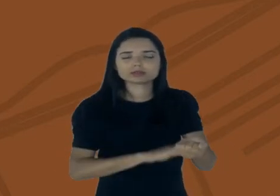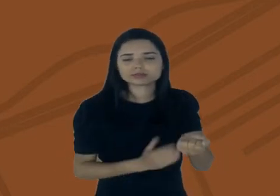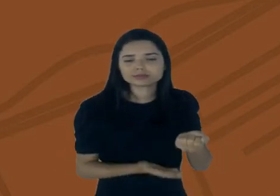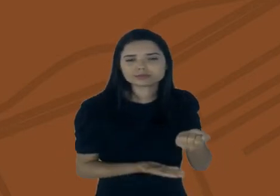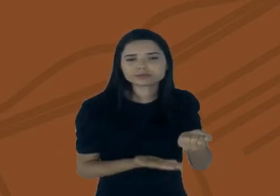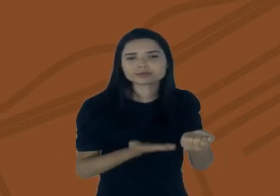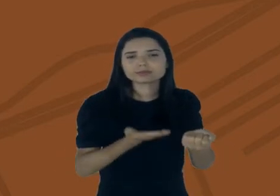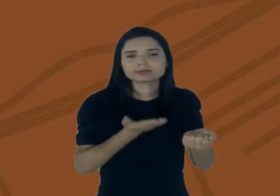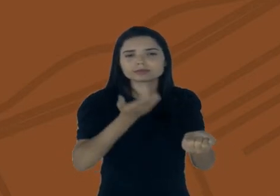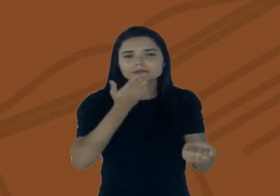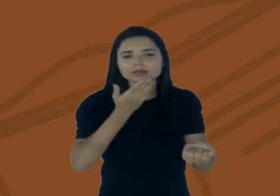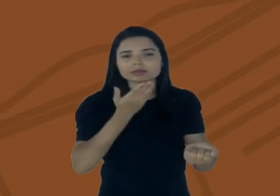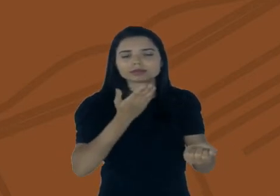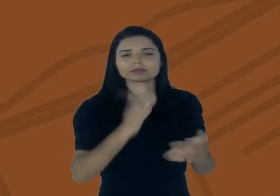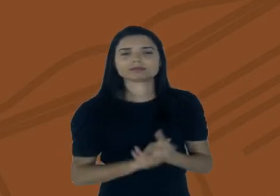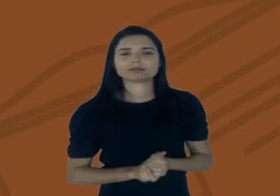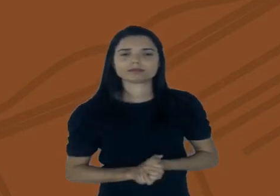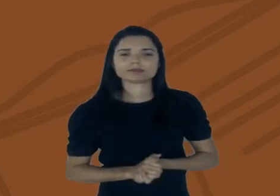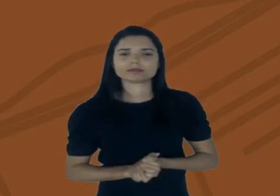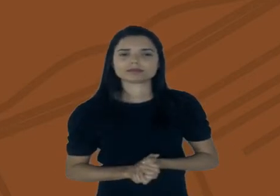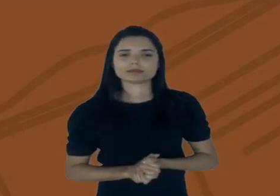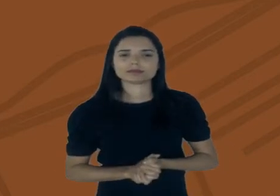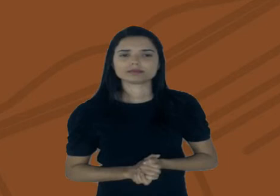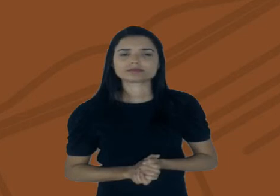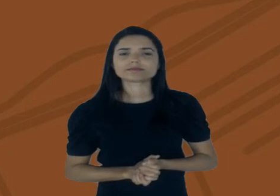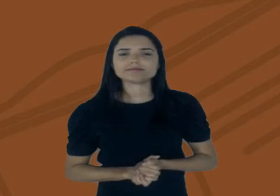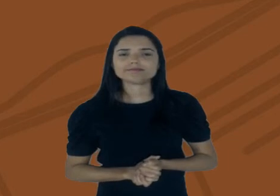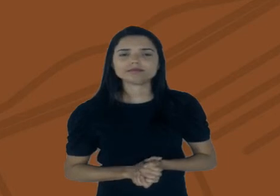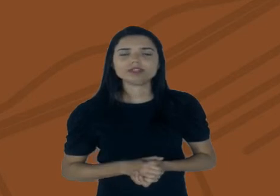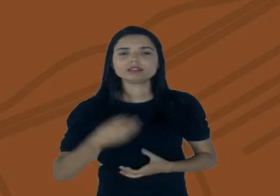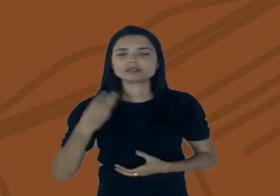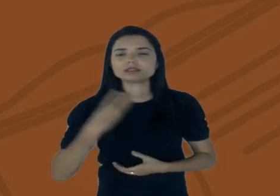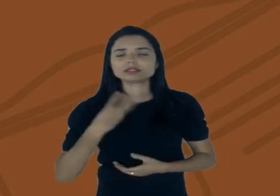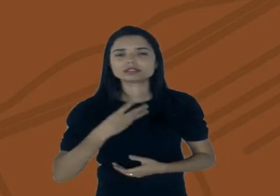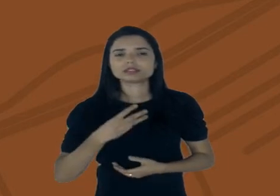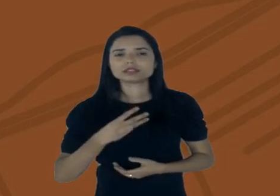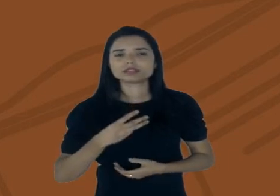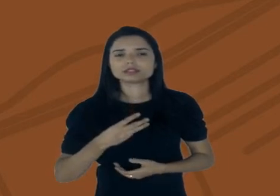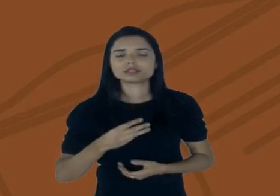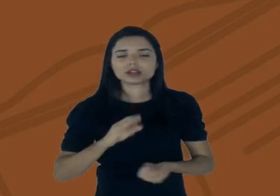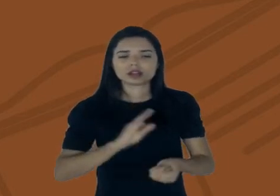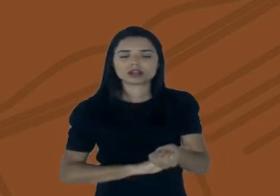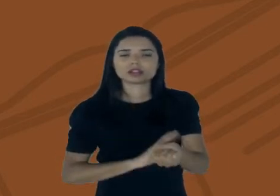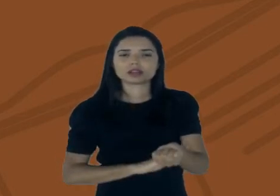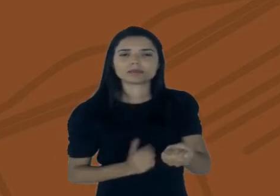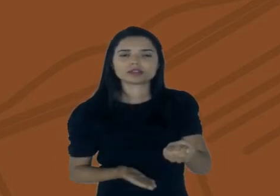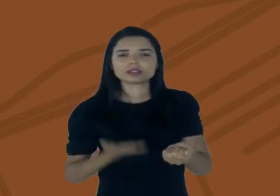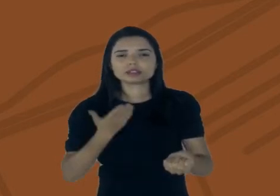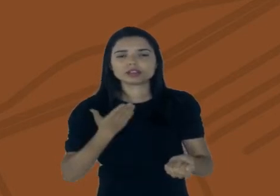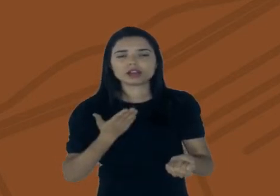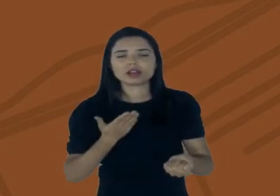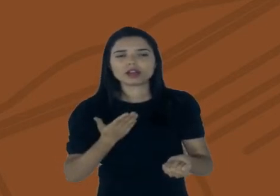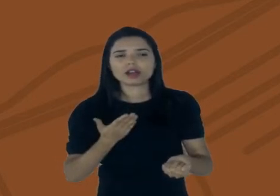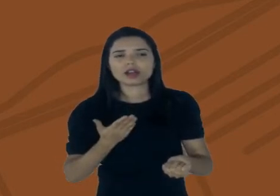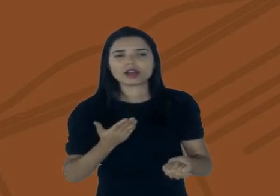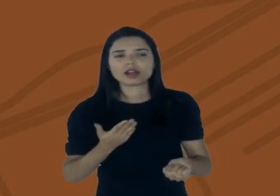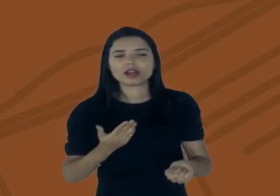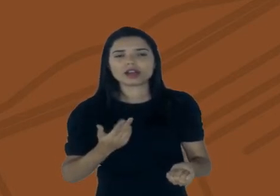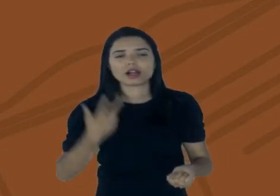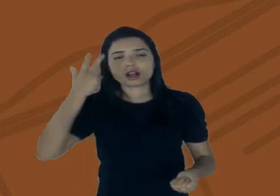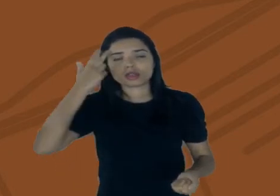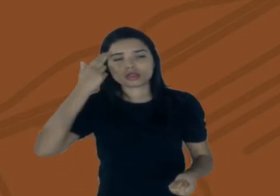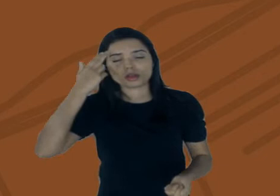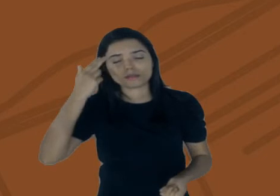pressão arterial. O próximo. A hipertensão é mais comum entre as mulheres.